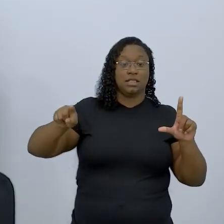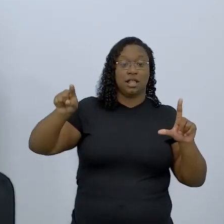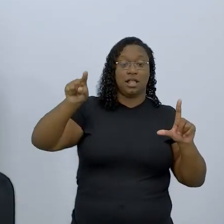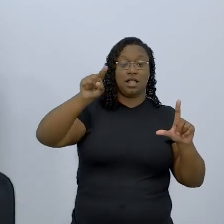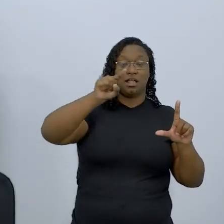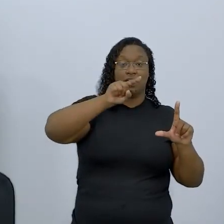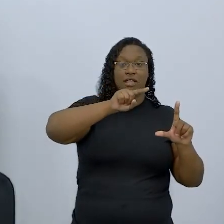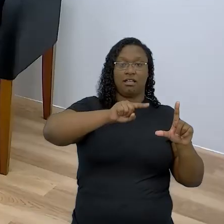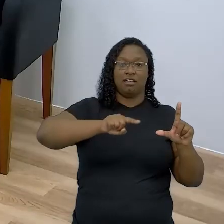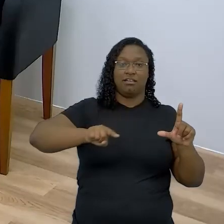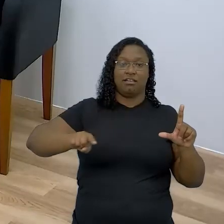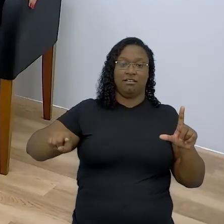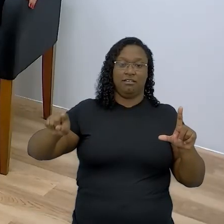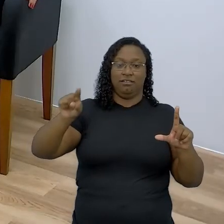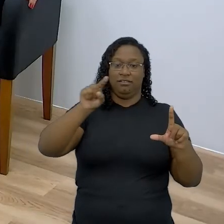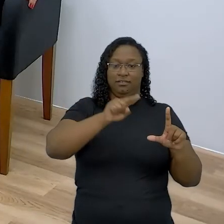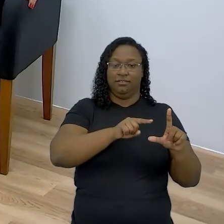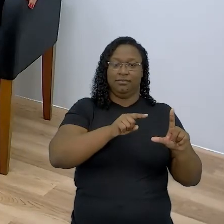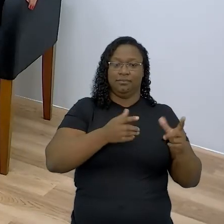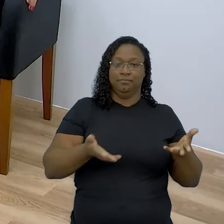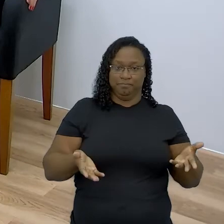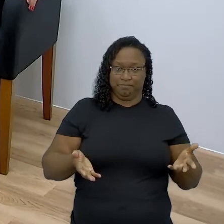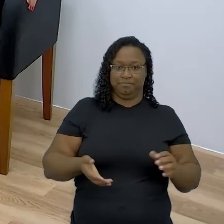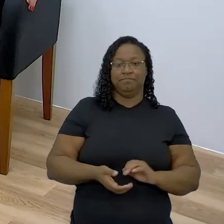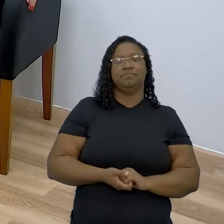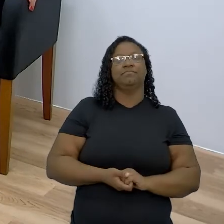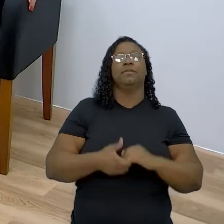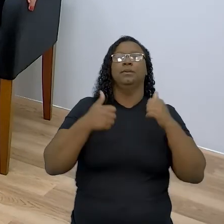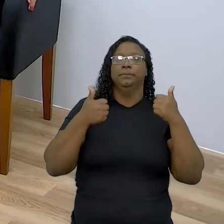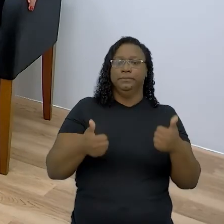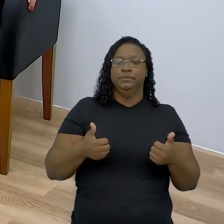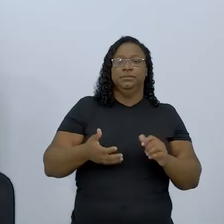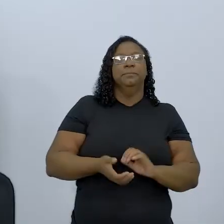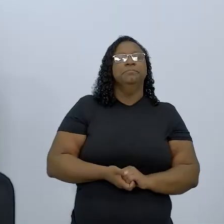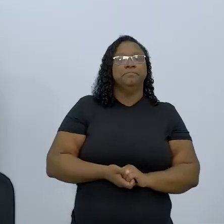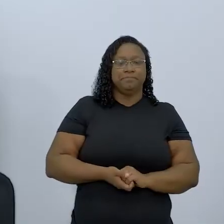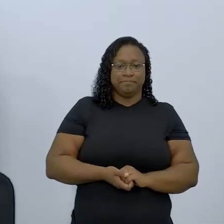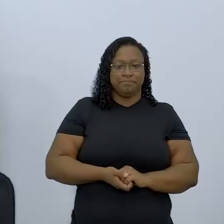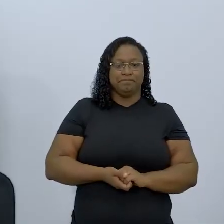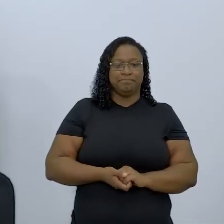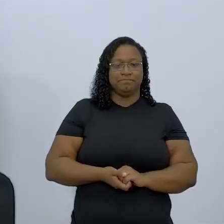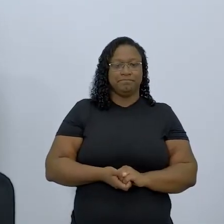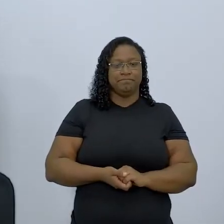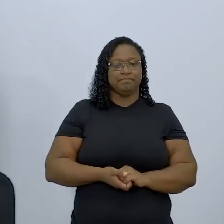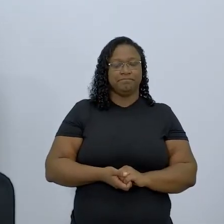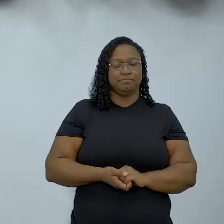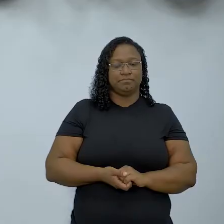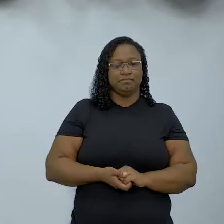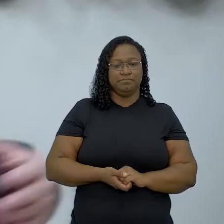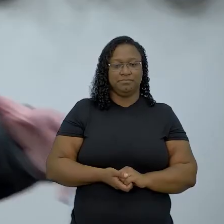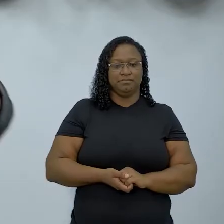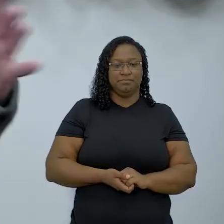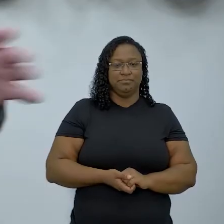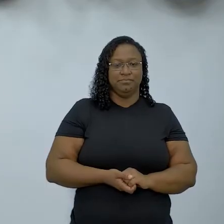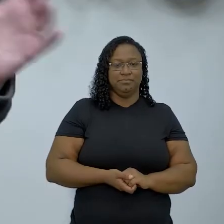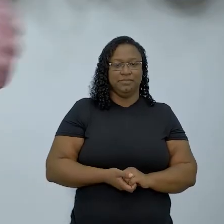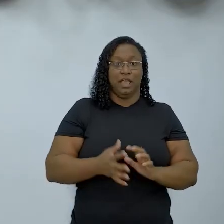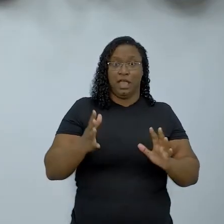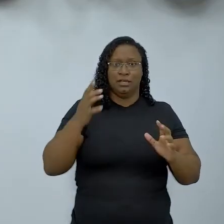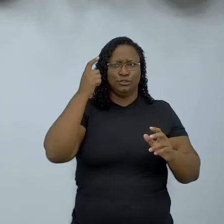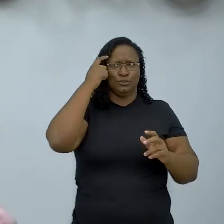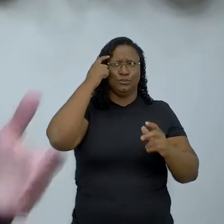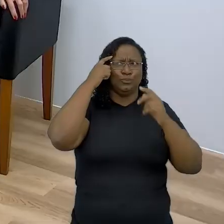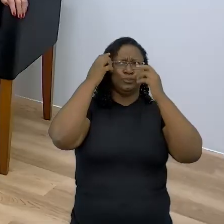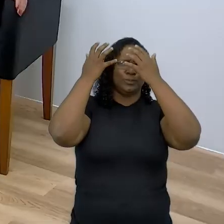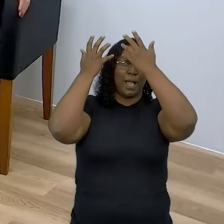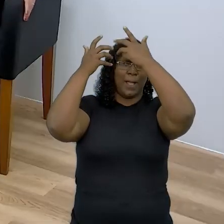gráfico. Muito bem. Bom. Que é o que vai dar o consumo. Mas eu ganhei, né? Muito bem. Embora aparência... Espero que eu não tenha feito nenhuma conta de cabeça aí, não.